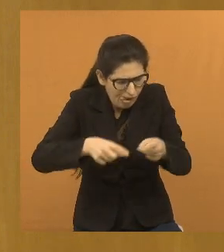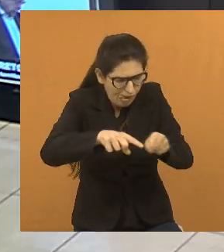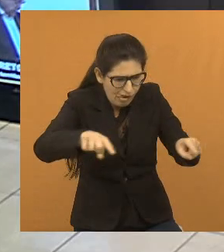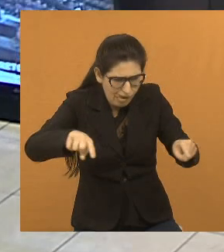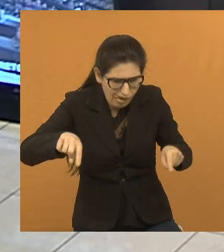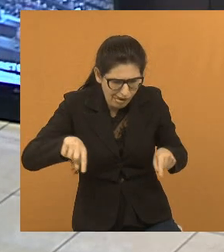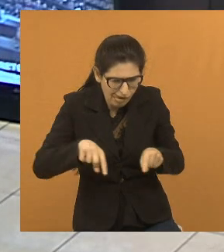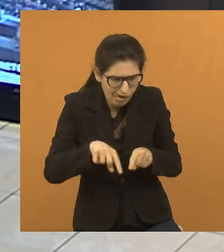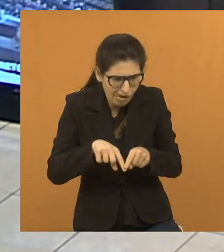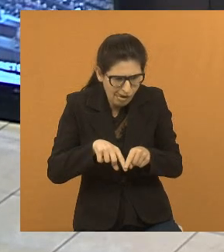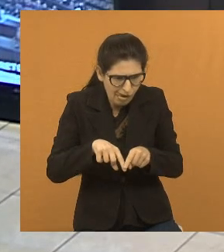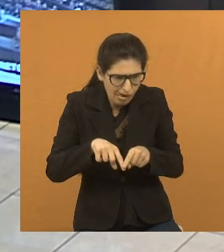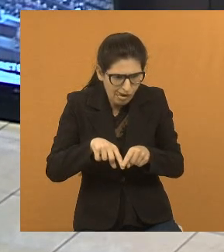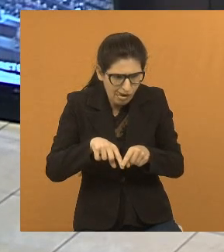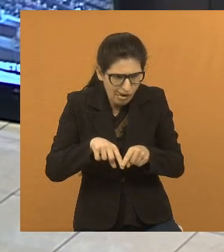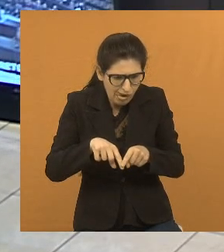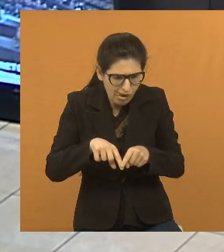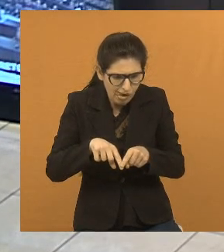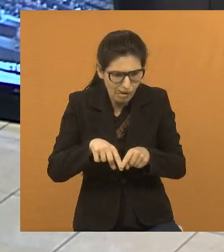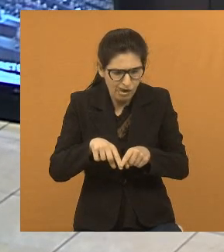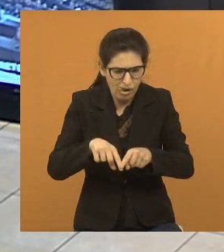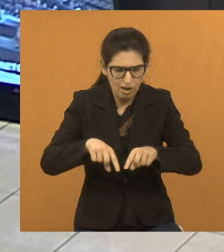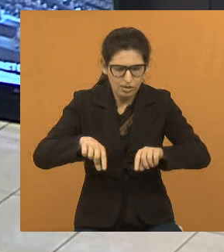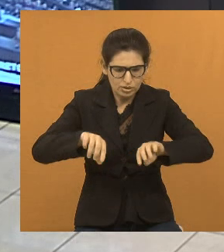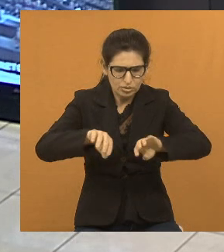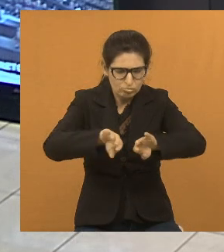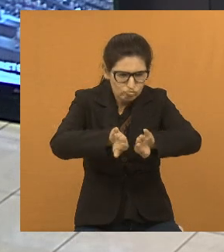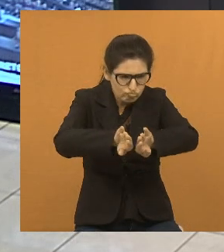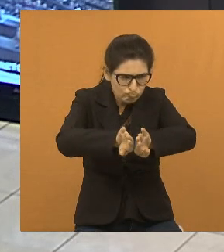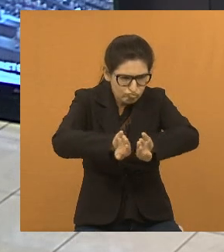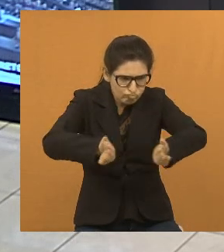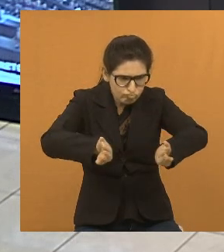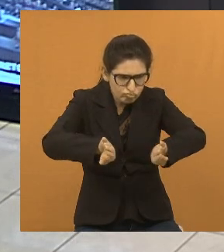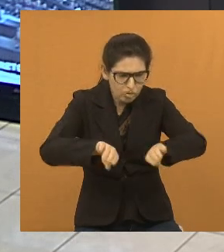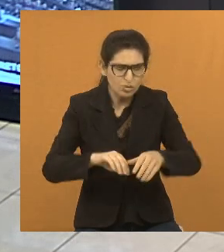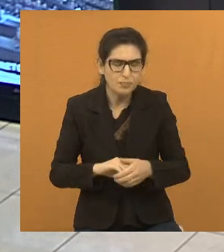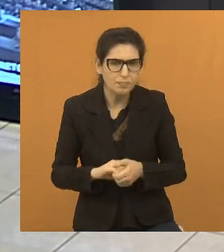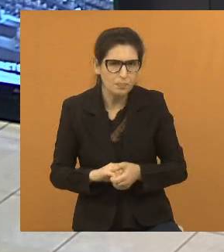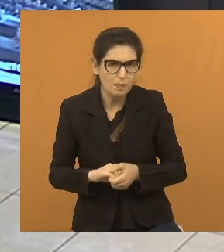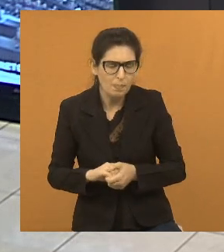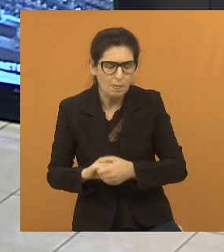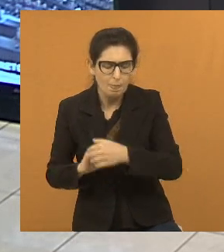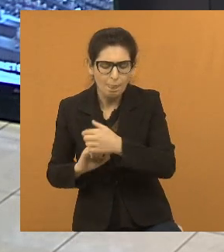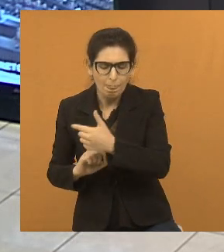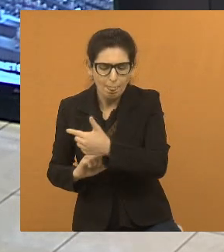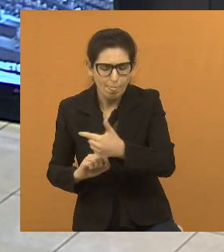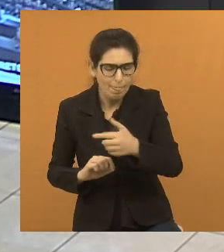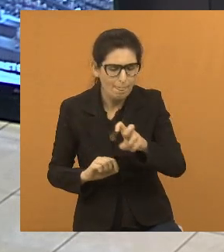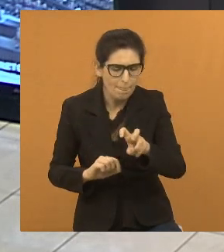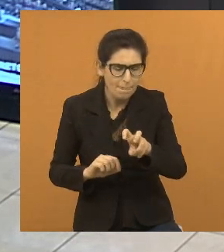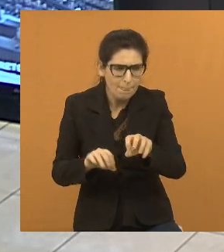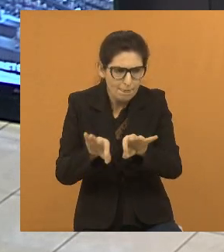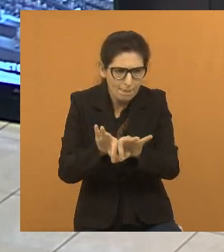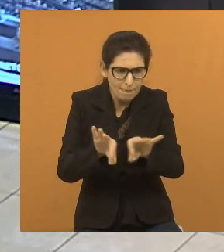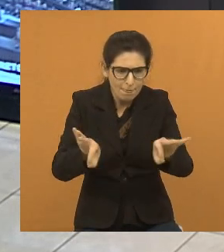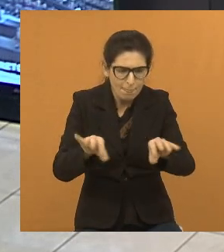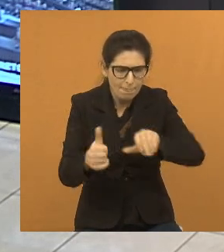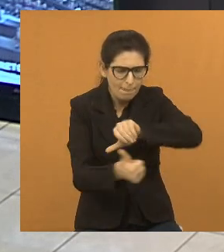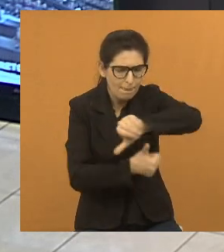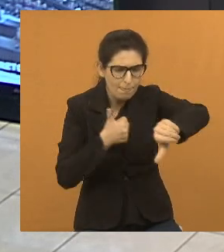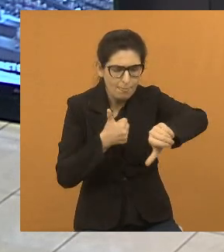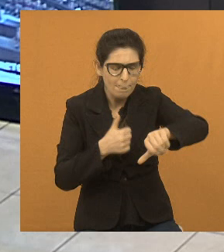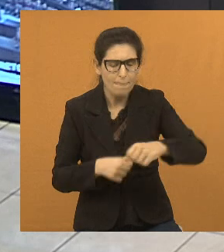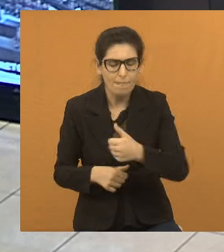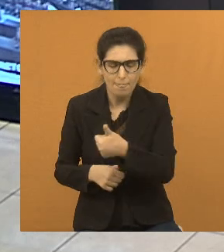zona ZAP 2A de 225 metros quadrados para 180